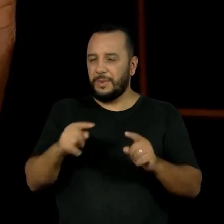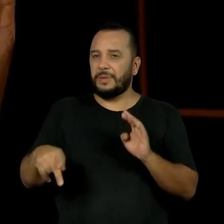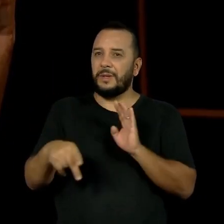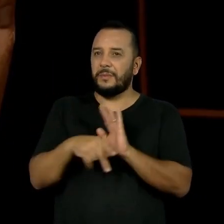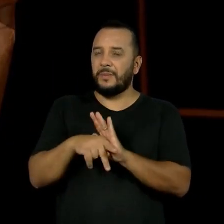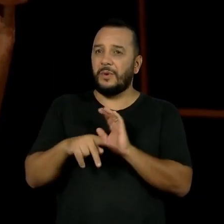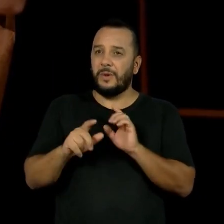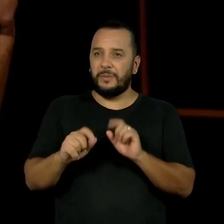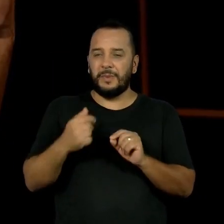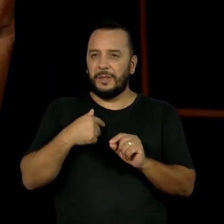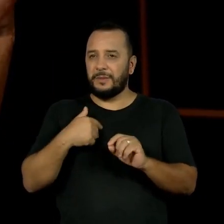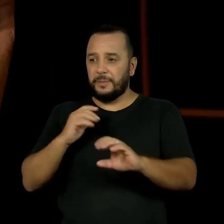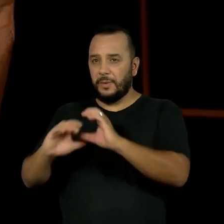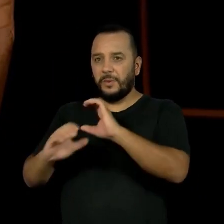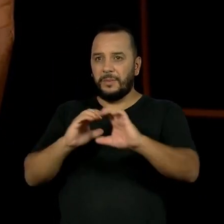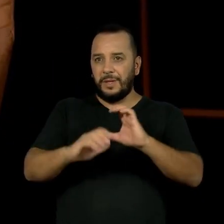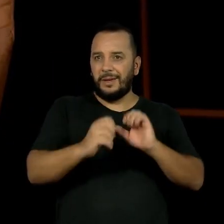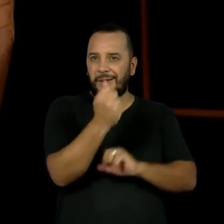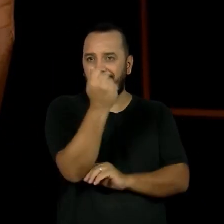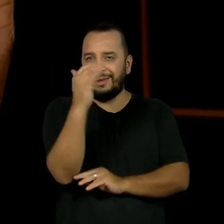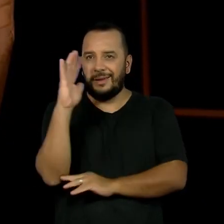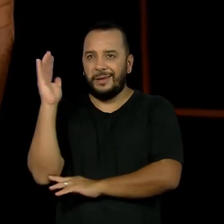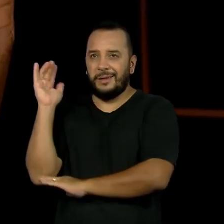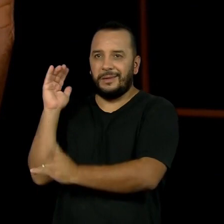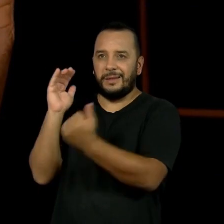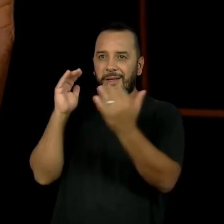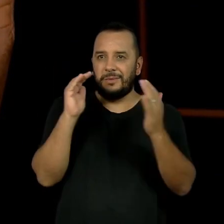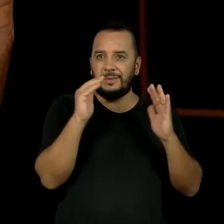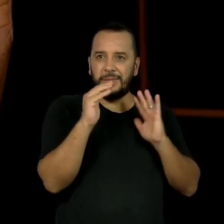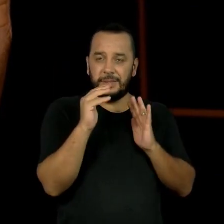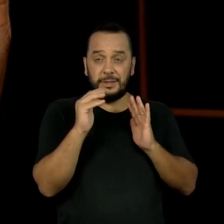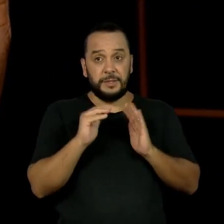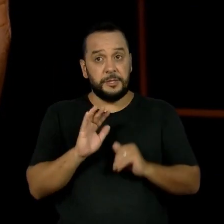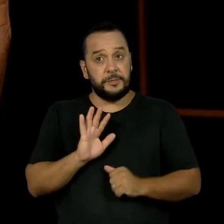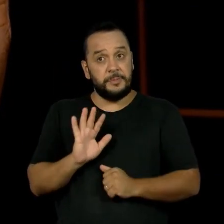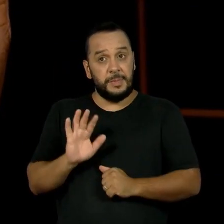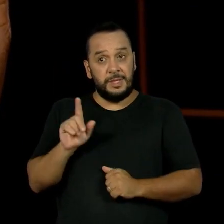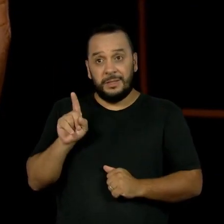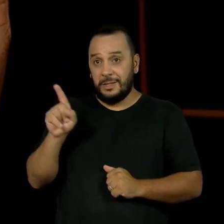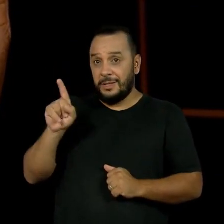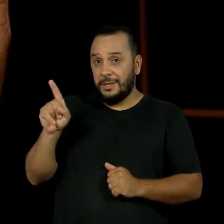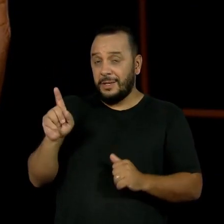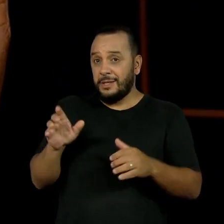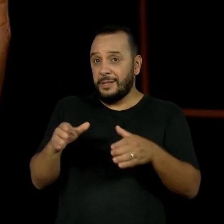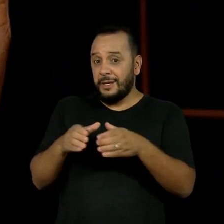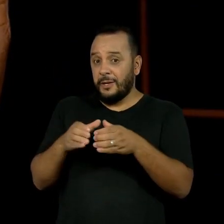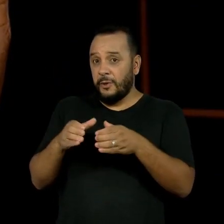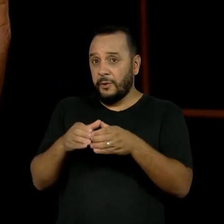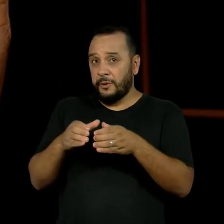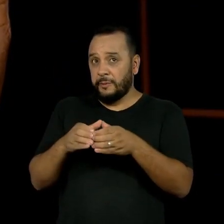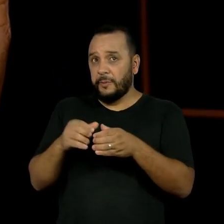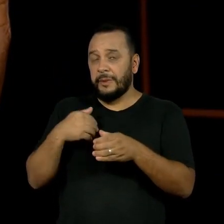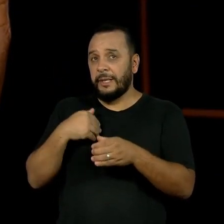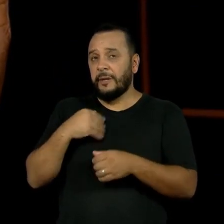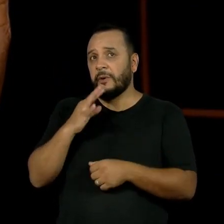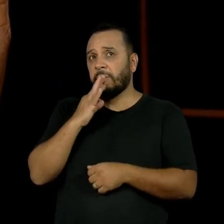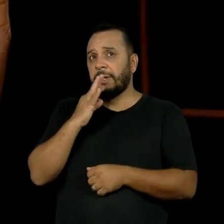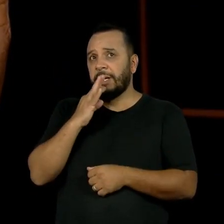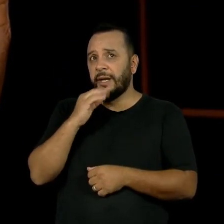se comunicar com a natureza e tal. E esse grupo, o que eu conheci,